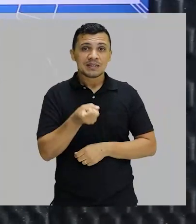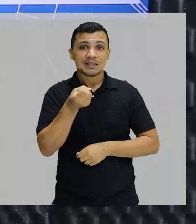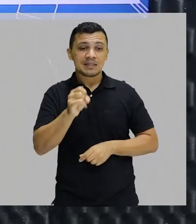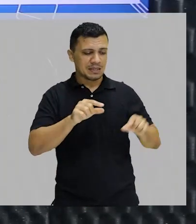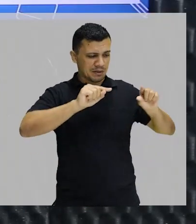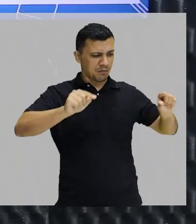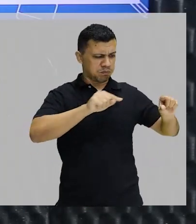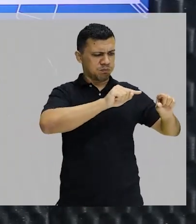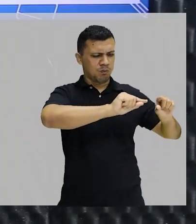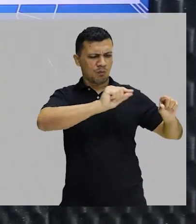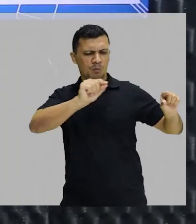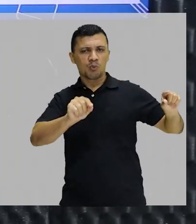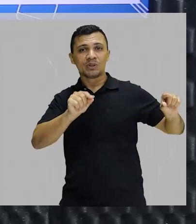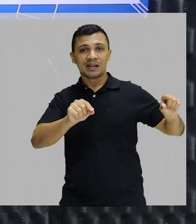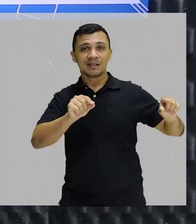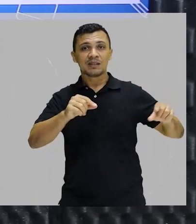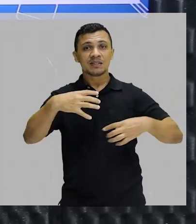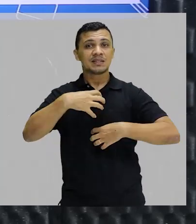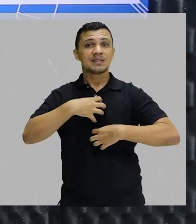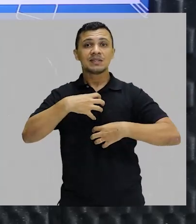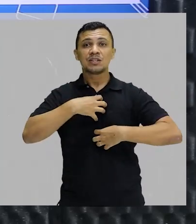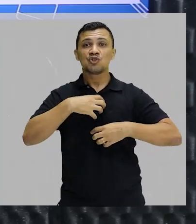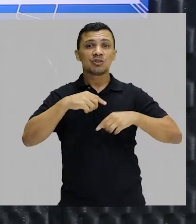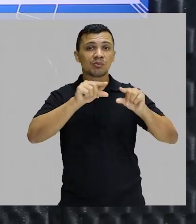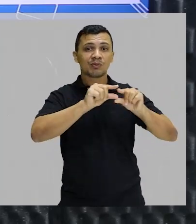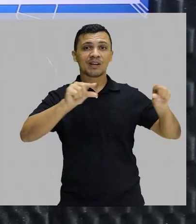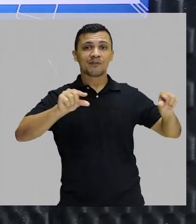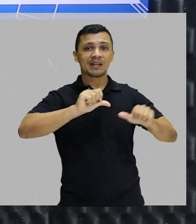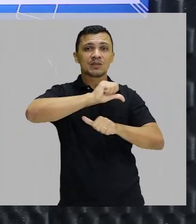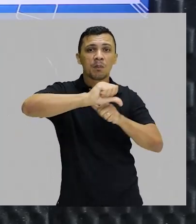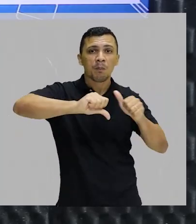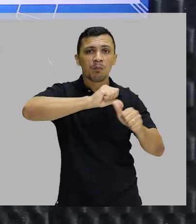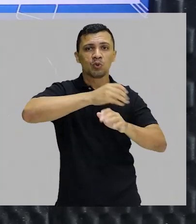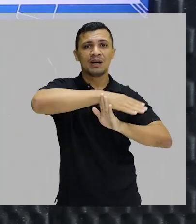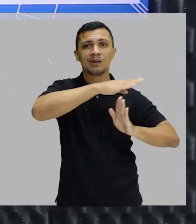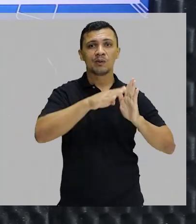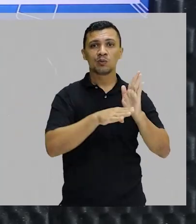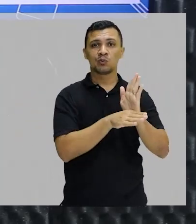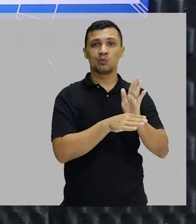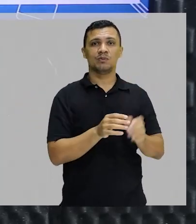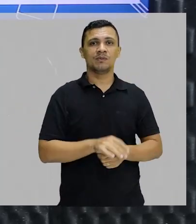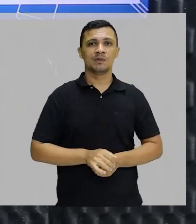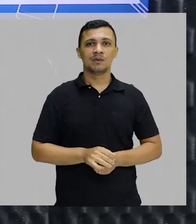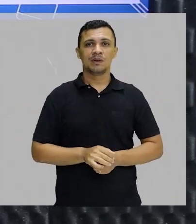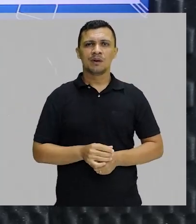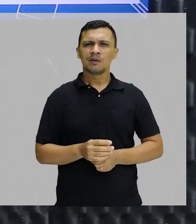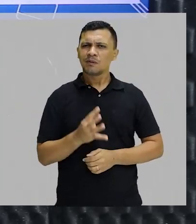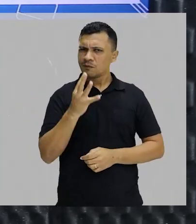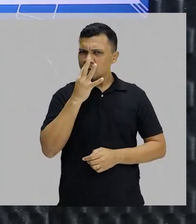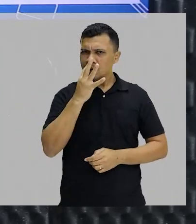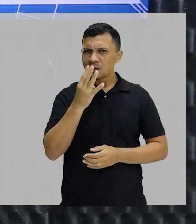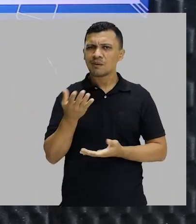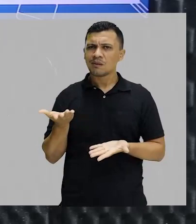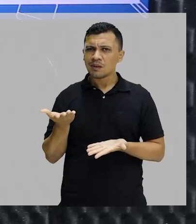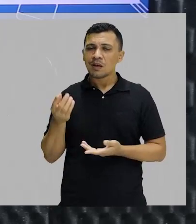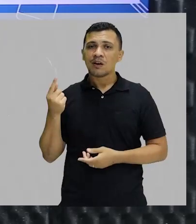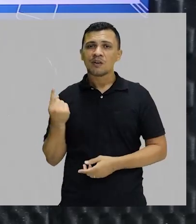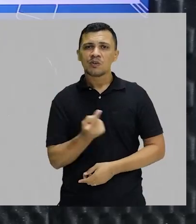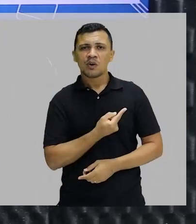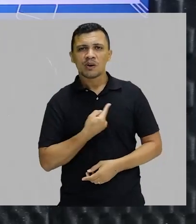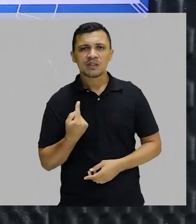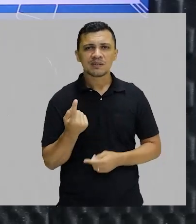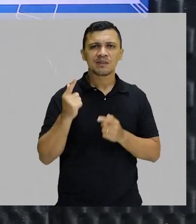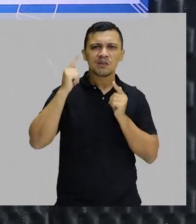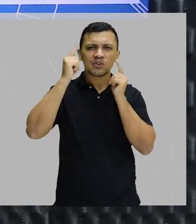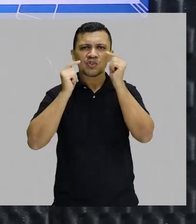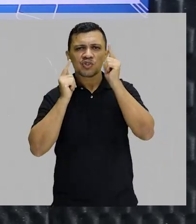da frase será totalmente alterado. Então, observem, quando nós falamos, nós temos o uso a gente faz gestos, a